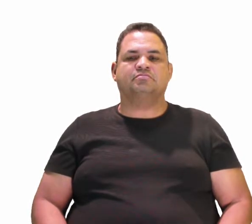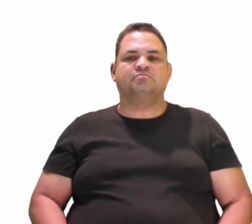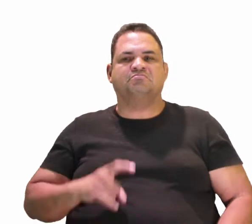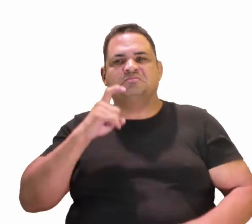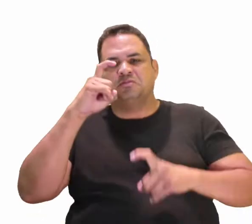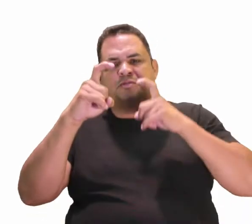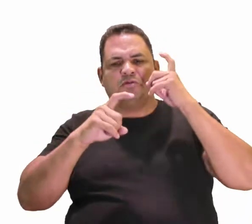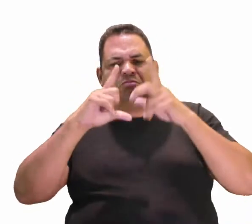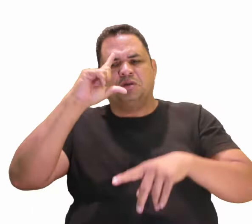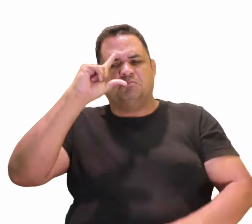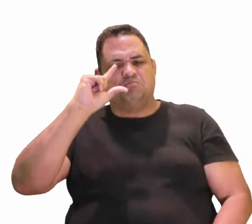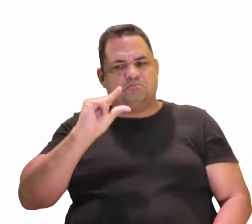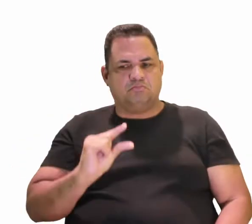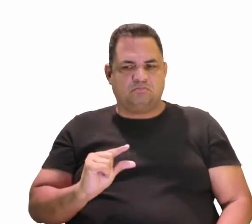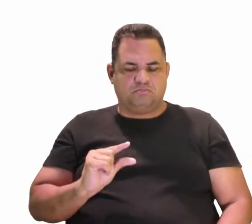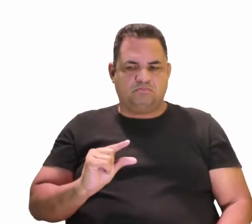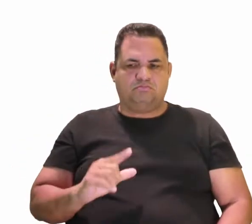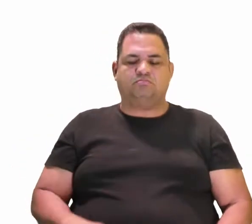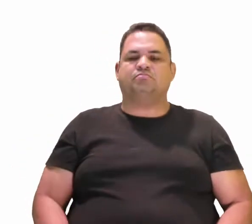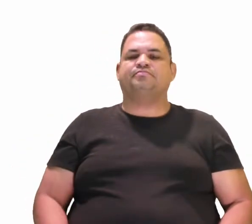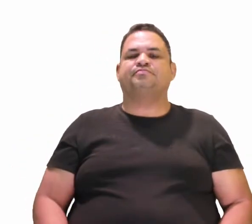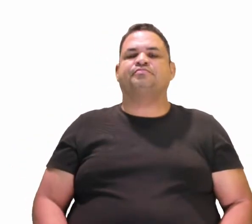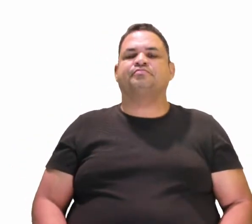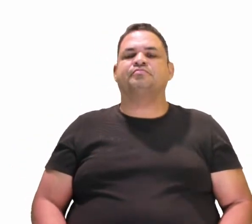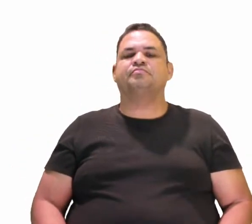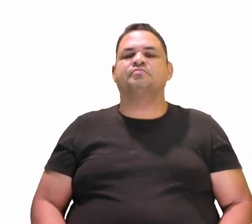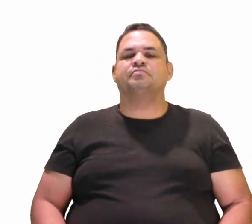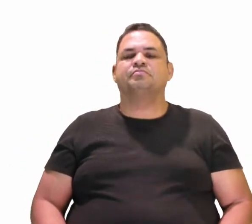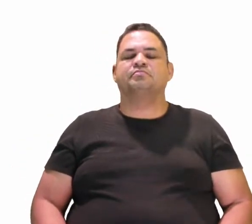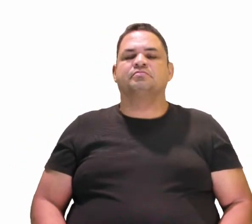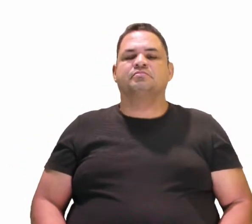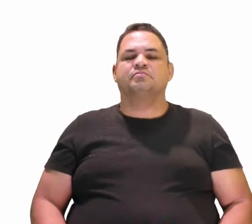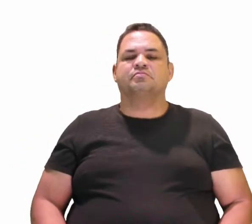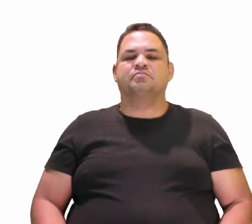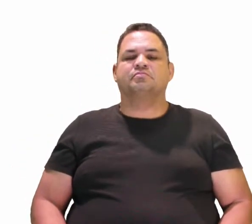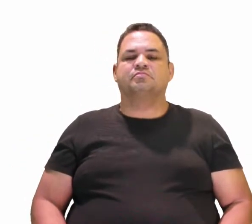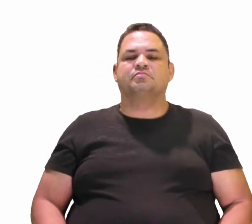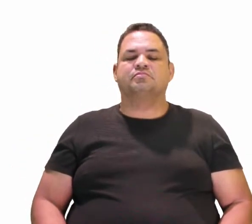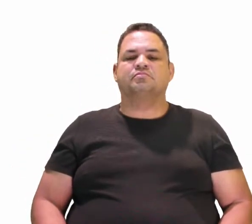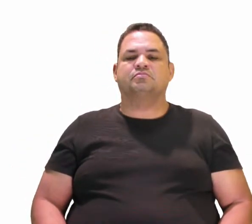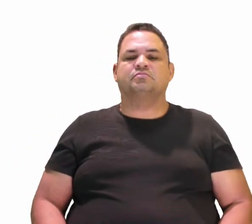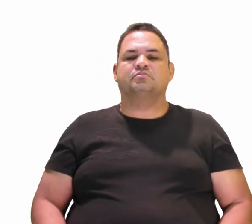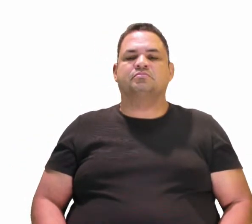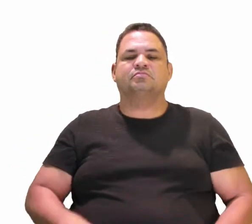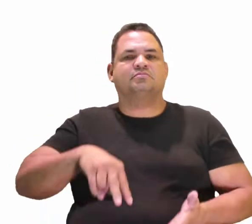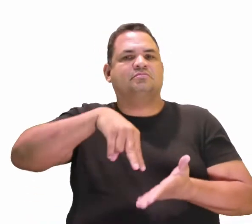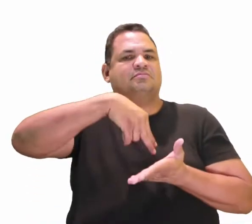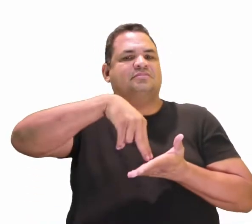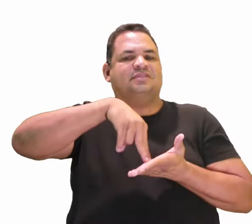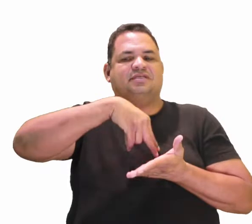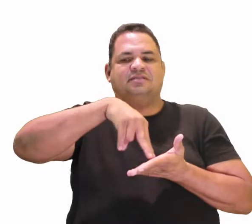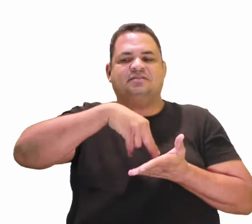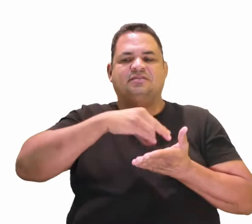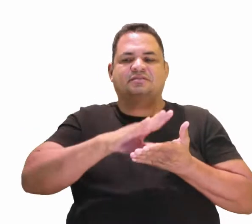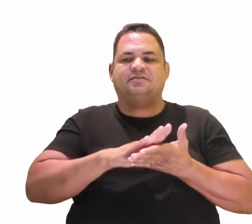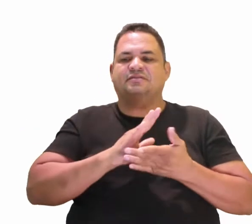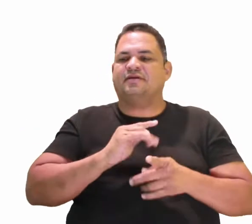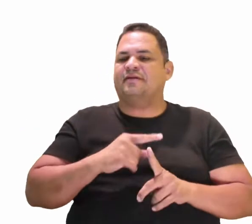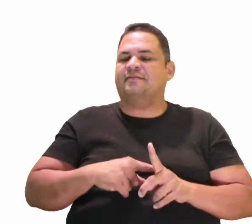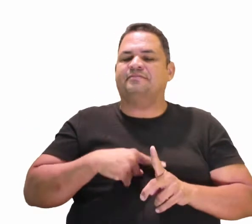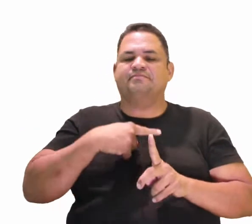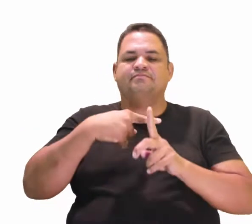preocupar menos. Worry less. Dance more. Dançar